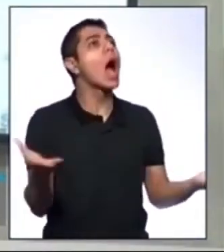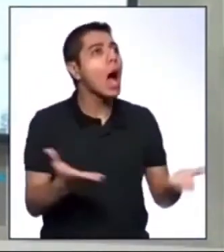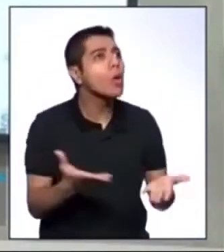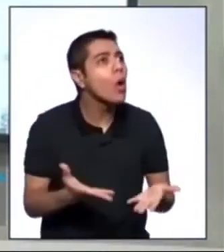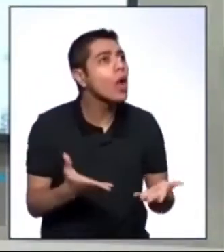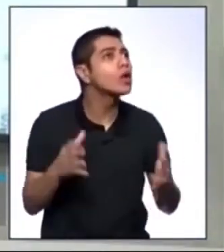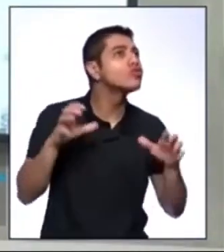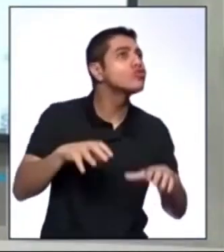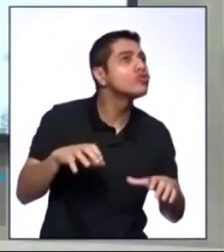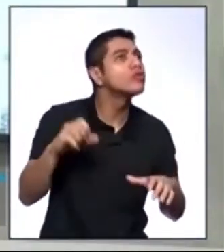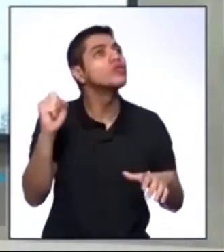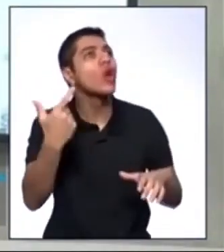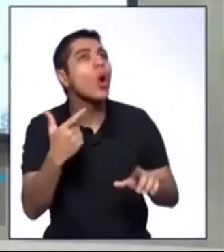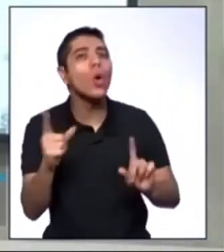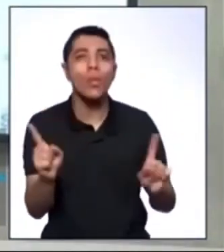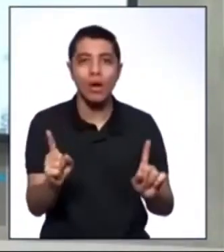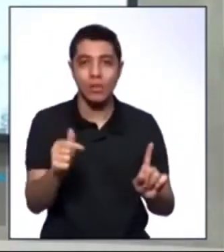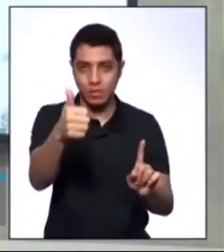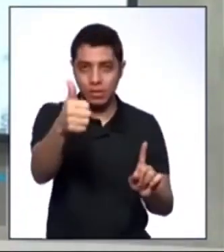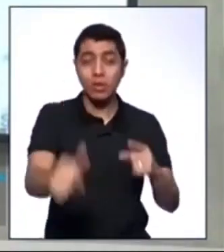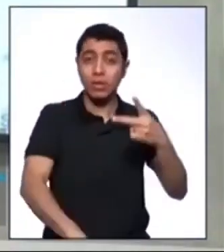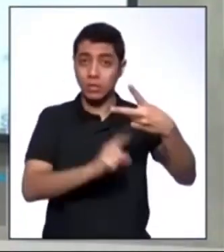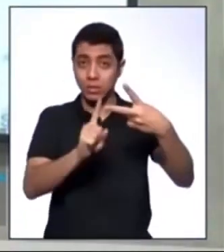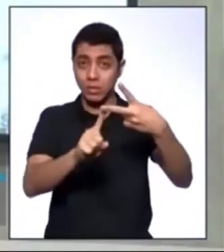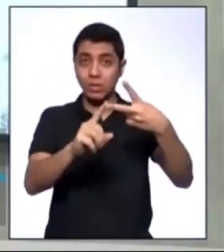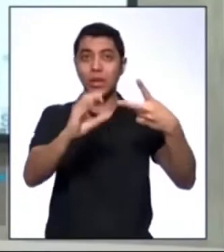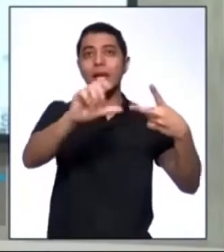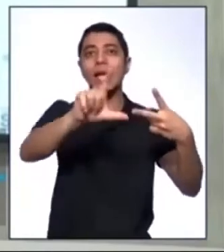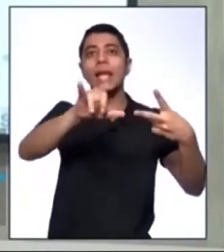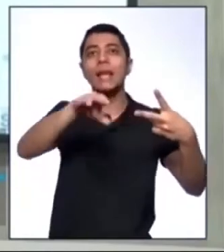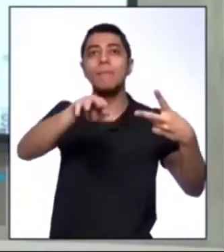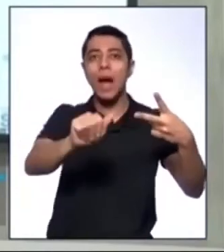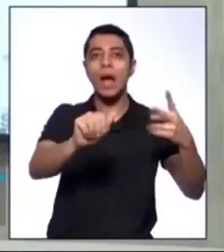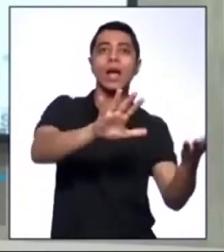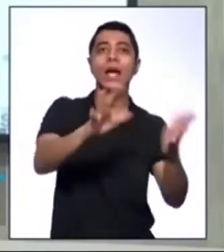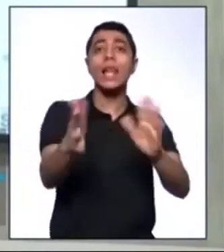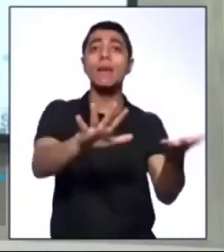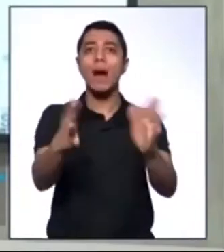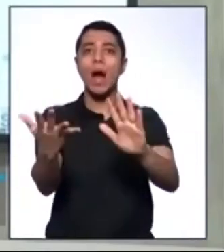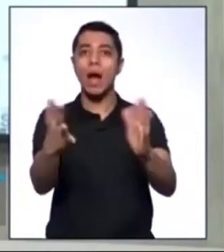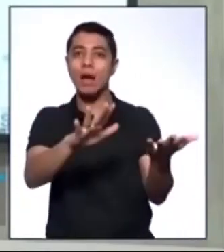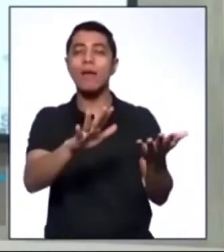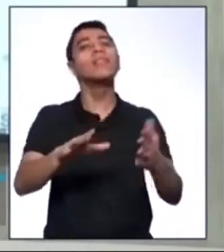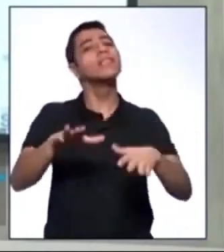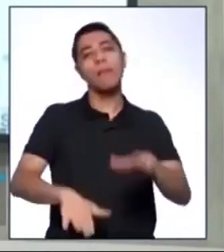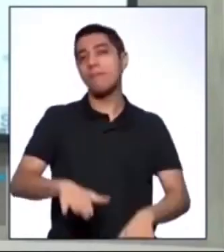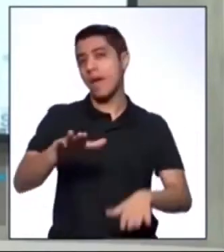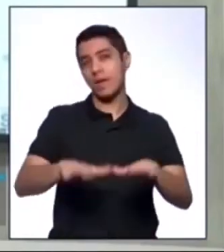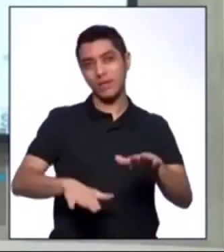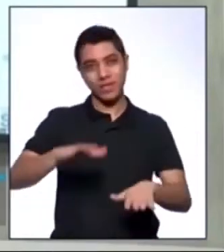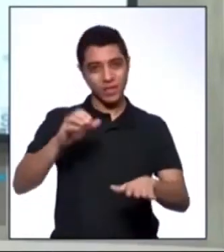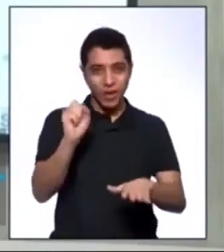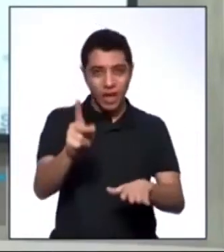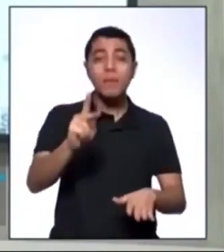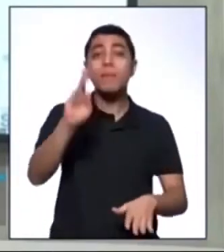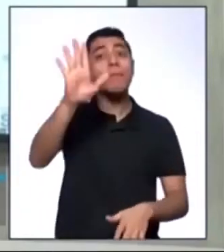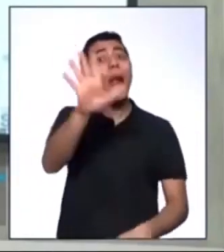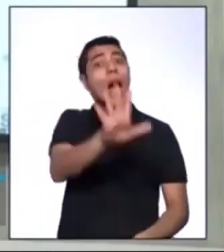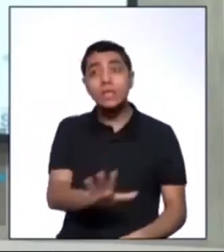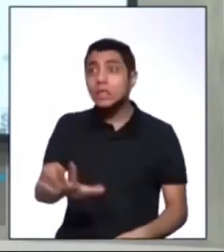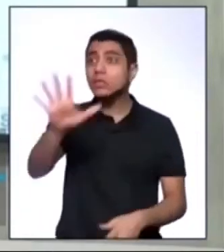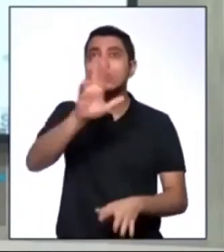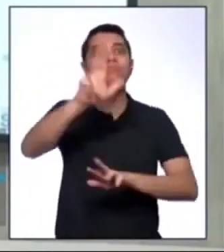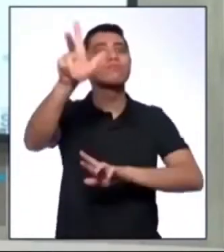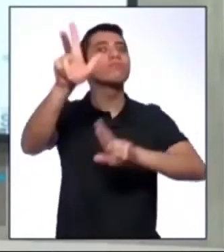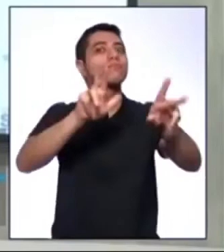tropical. Mas agora, galera, a partir do dia 20 de junho, nós começamos o inverno. Quais são os encadeamentos dos